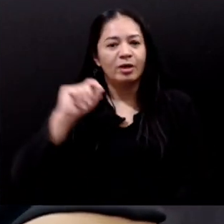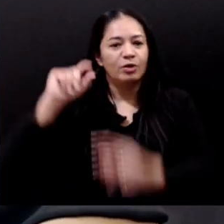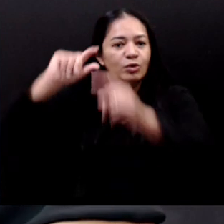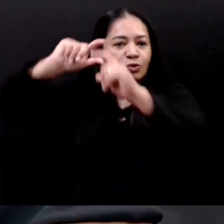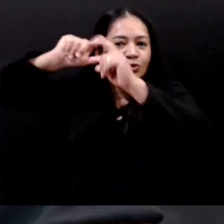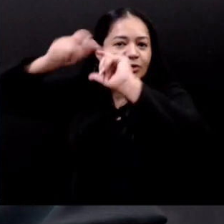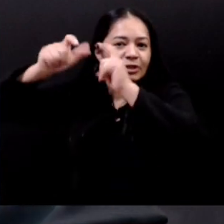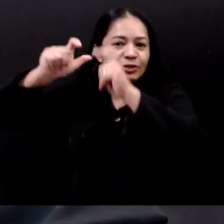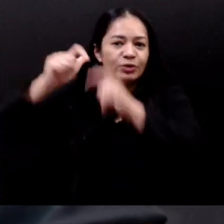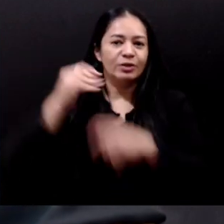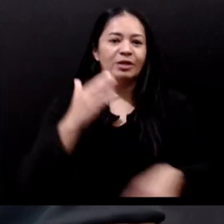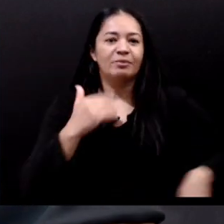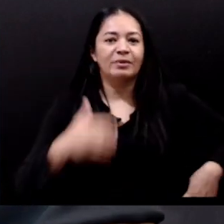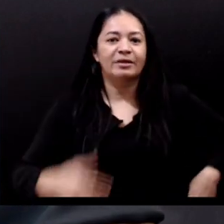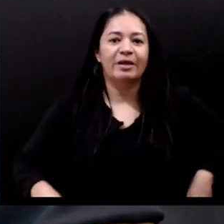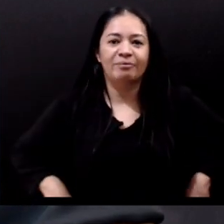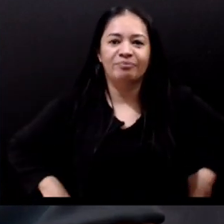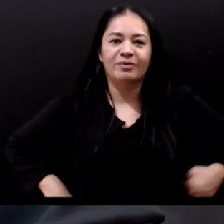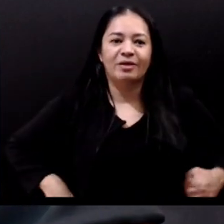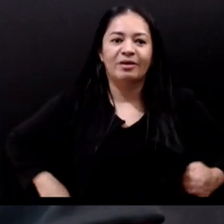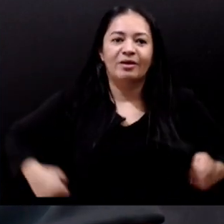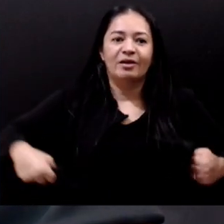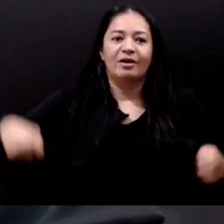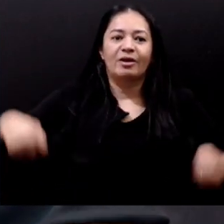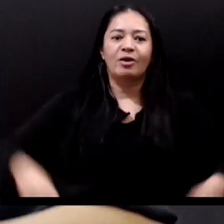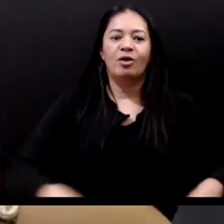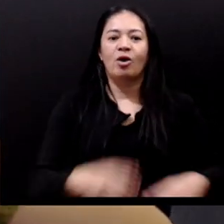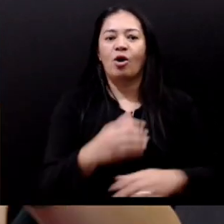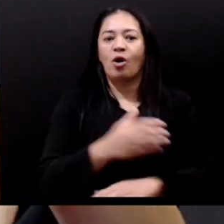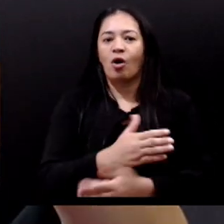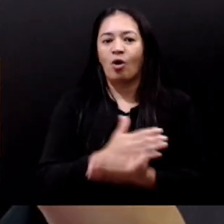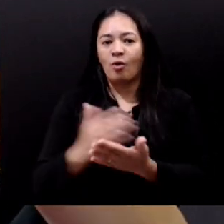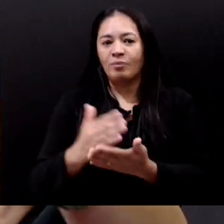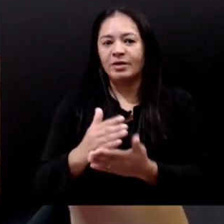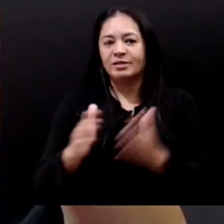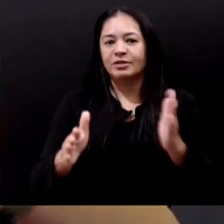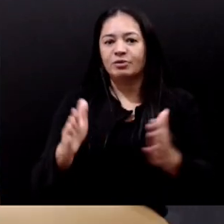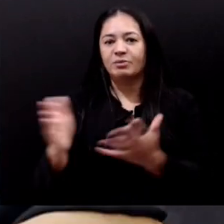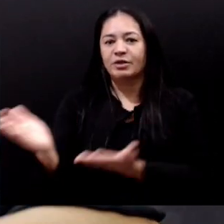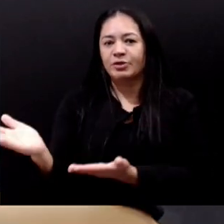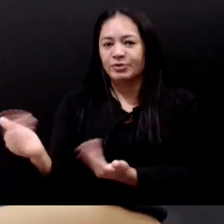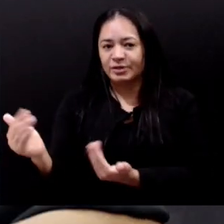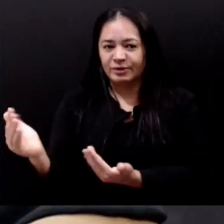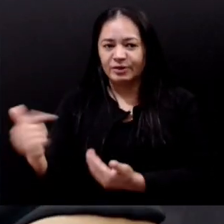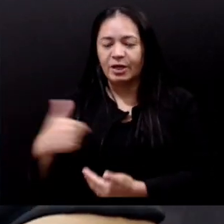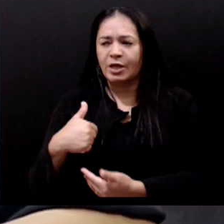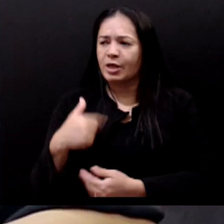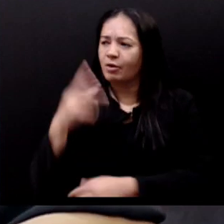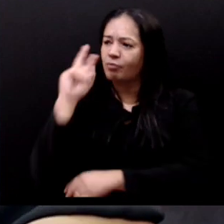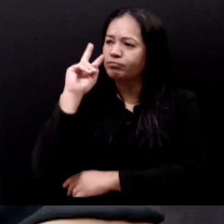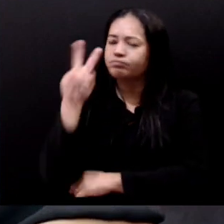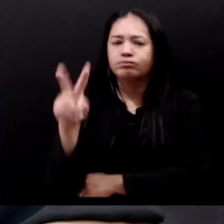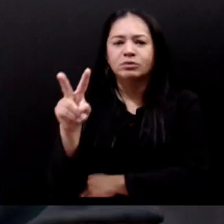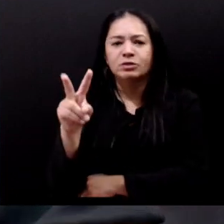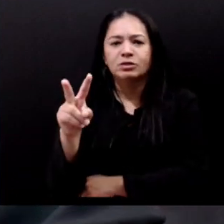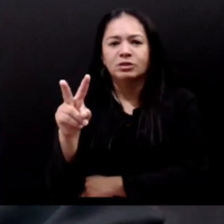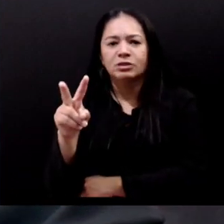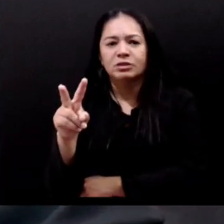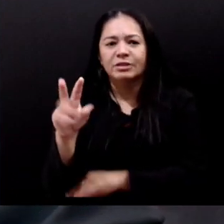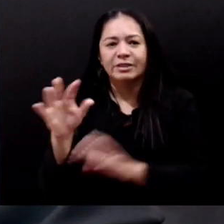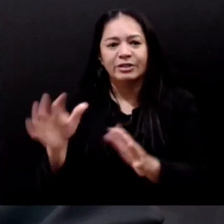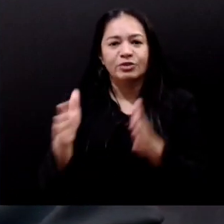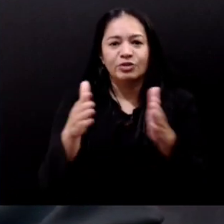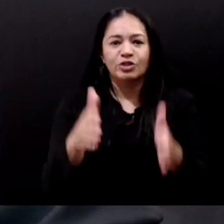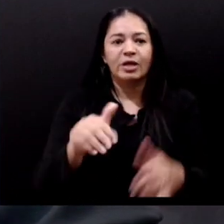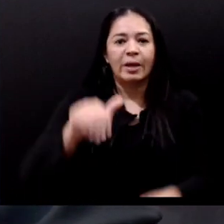da uhum, pré-adolescência. Exato. E assim, observando a minha prática clínica e de outras colegas, eu vejo isso chegando cada vez mais cedo